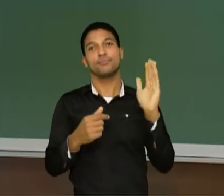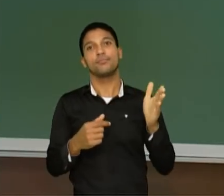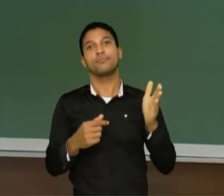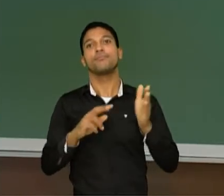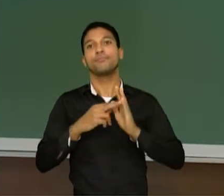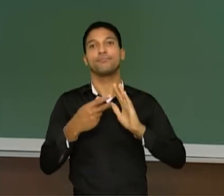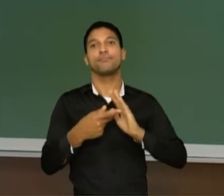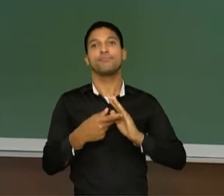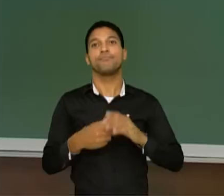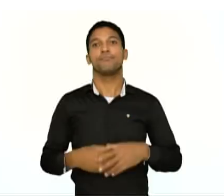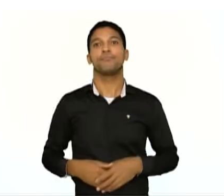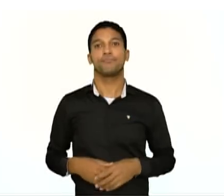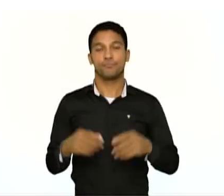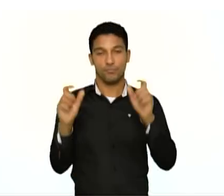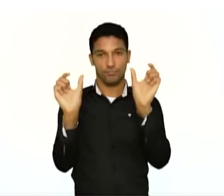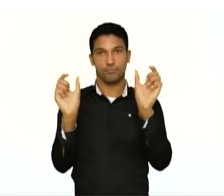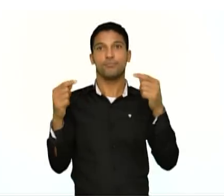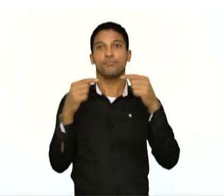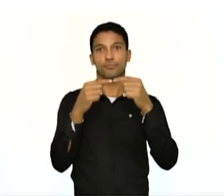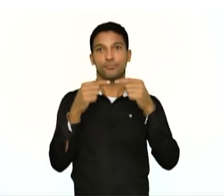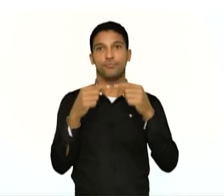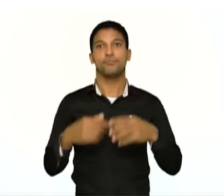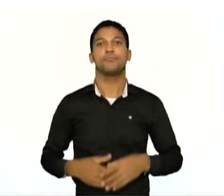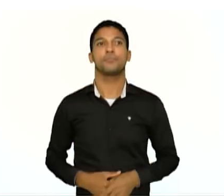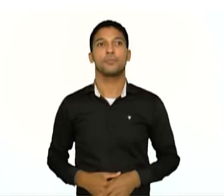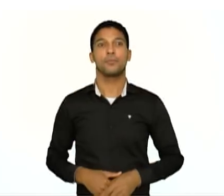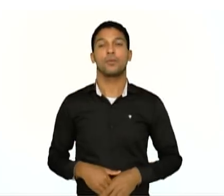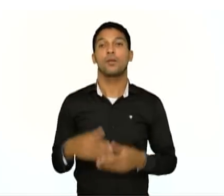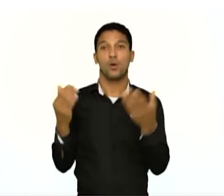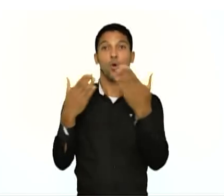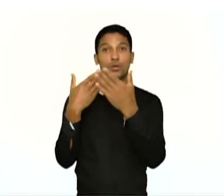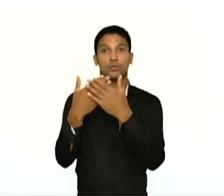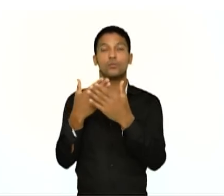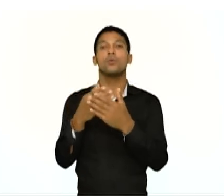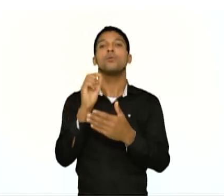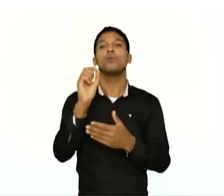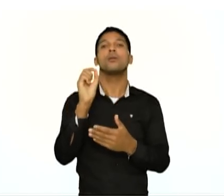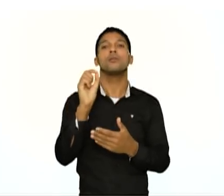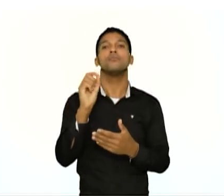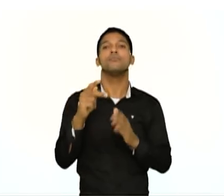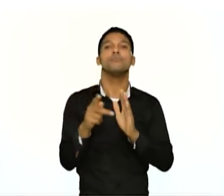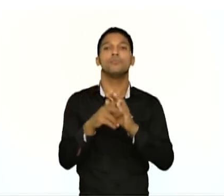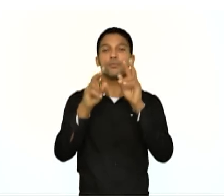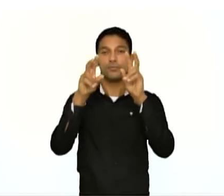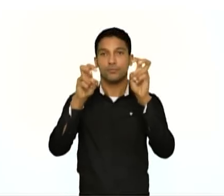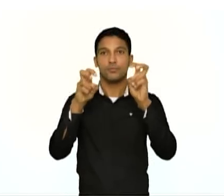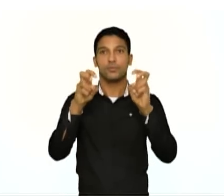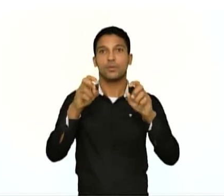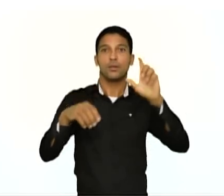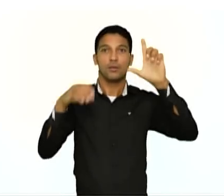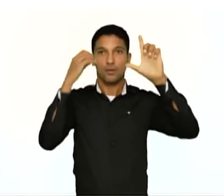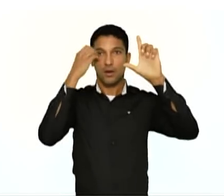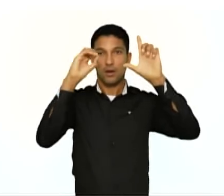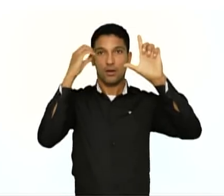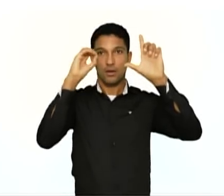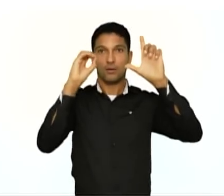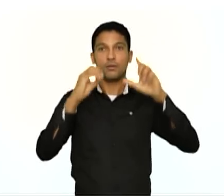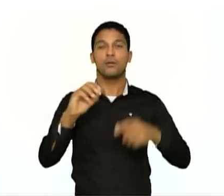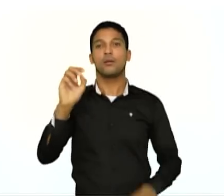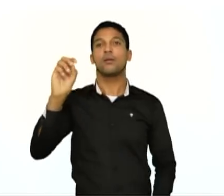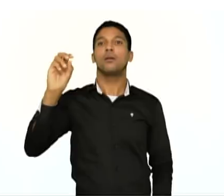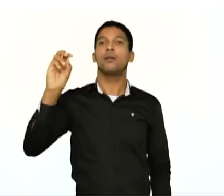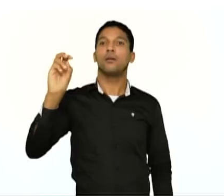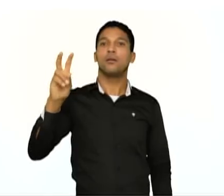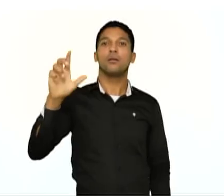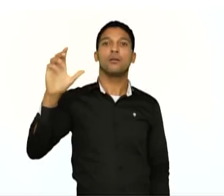nos acompanhando, né? Então, hoje a gente estudou o que são vlogs, quais as características, fizemos a identificação dos